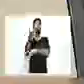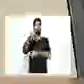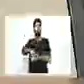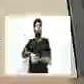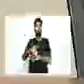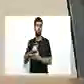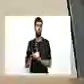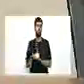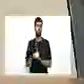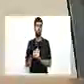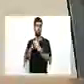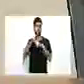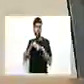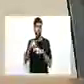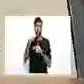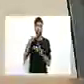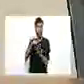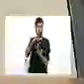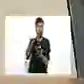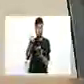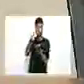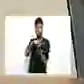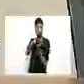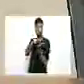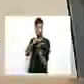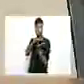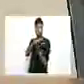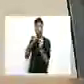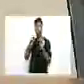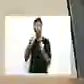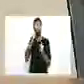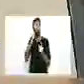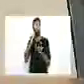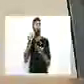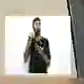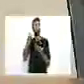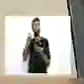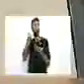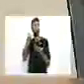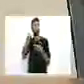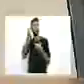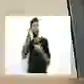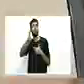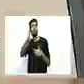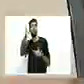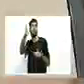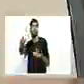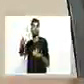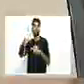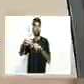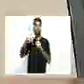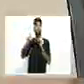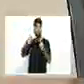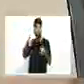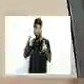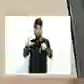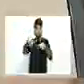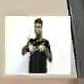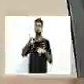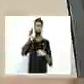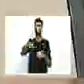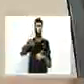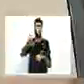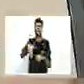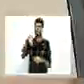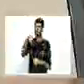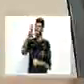e a gente fica gastando um dinheiro que a gente poderia estar destinando para um outro lugar que a Capina química ela é muito mais barato mas